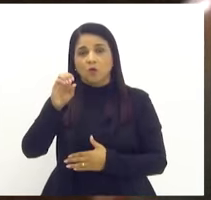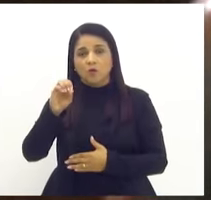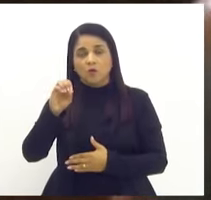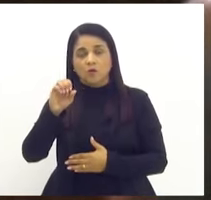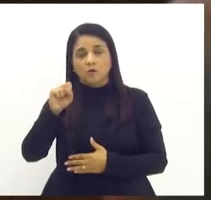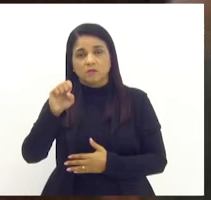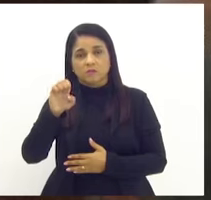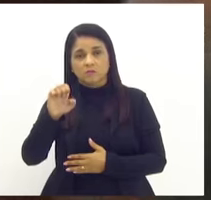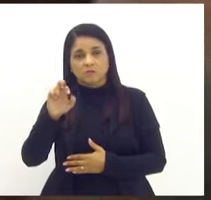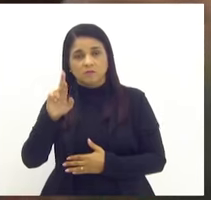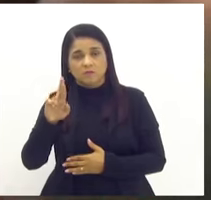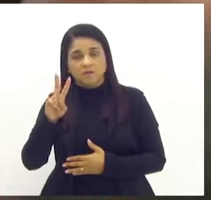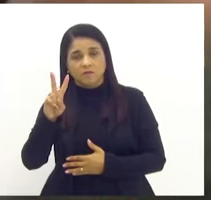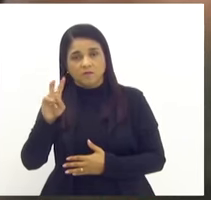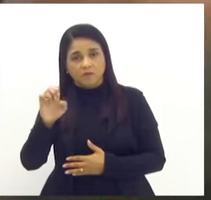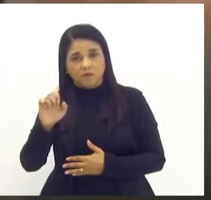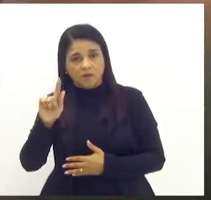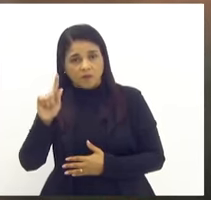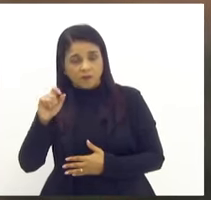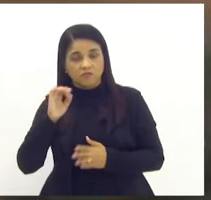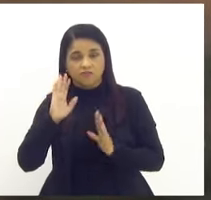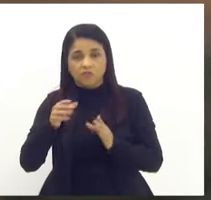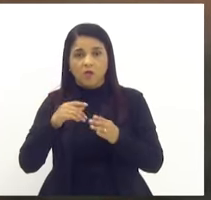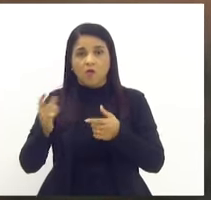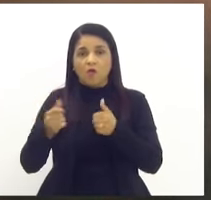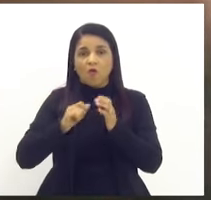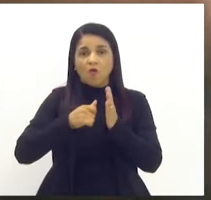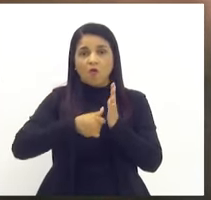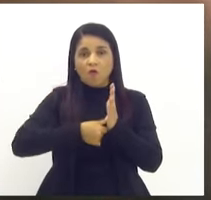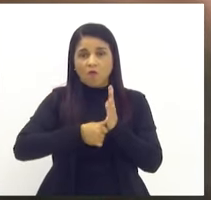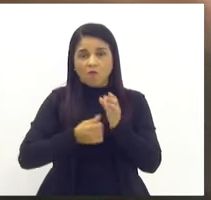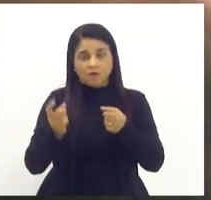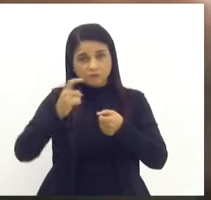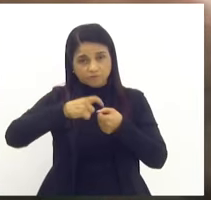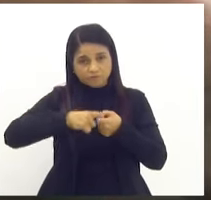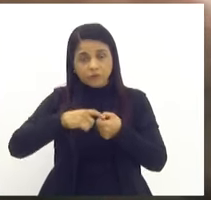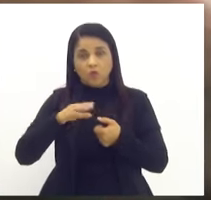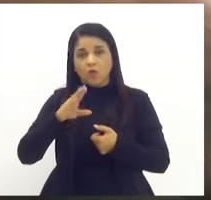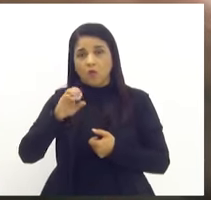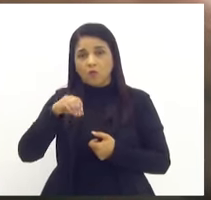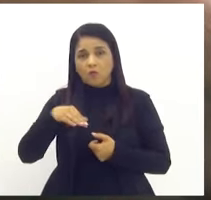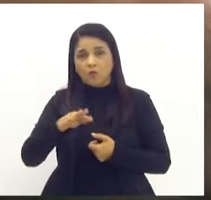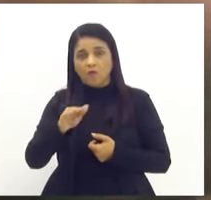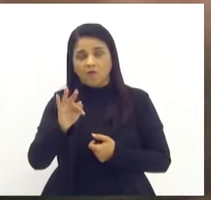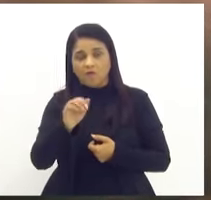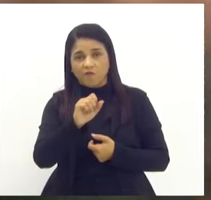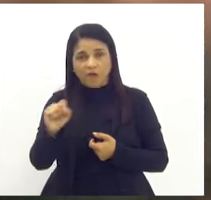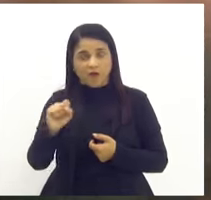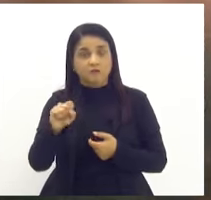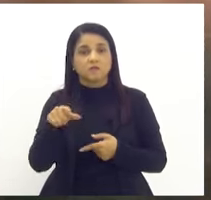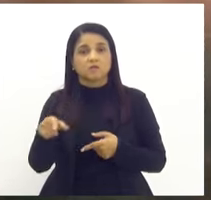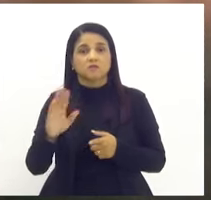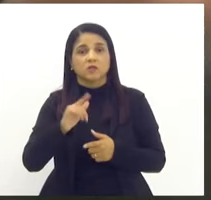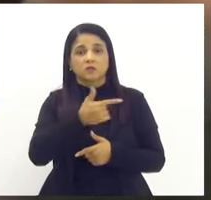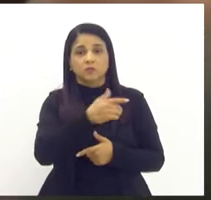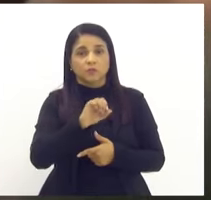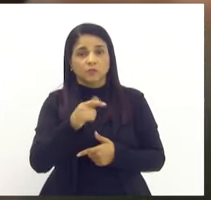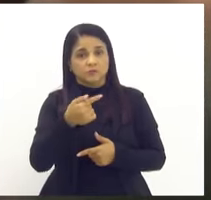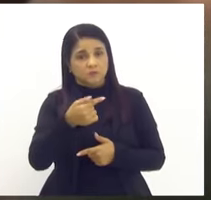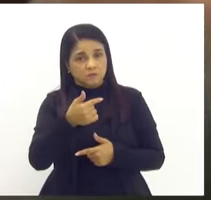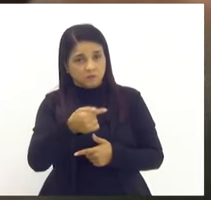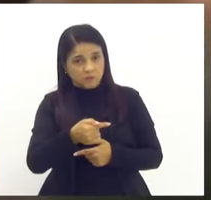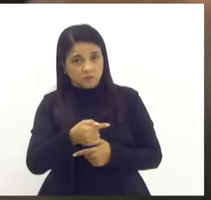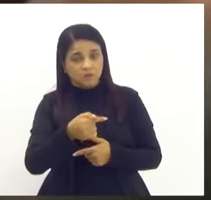o convênio com faz e 224 de 2017 ele prevê a isenção do